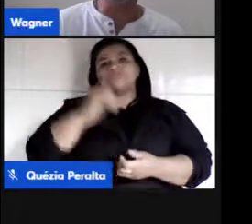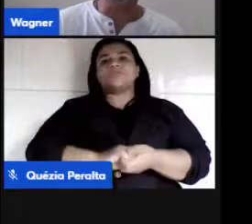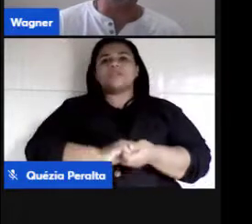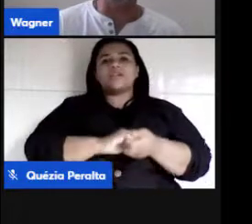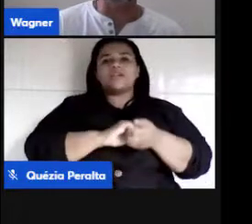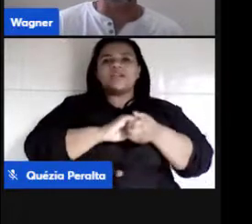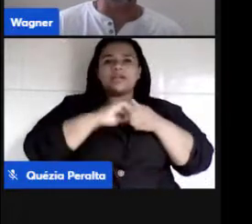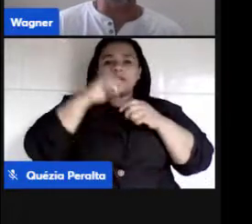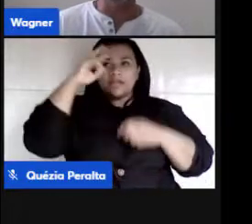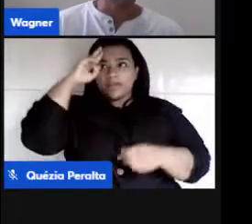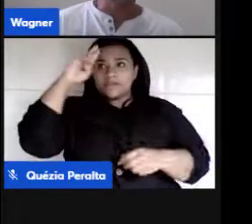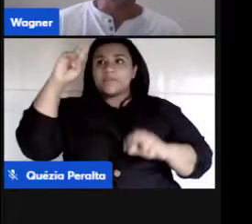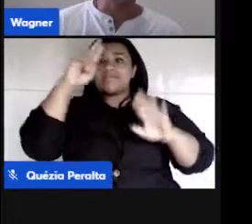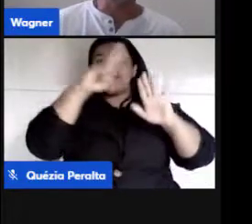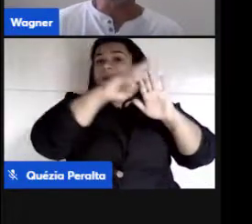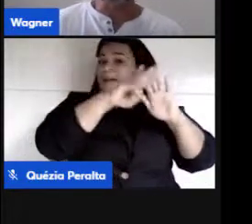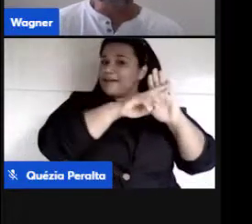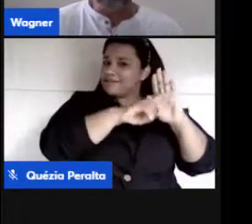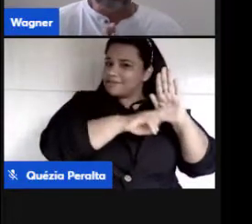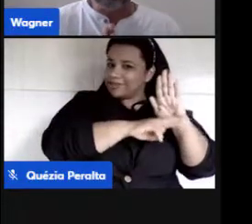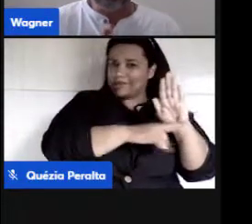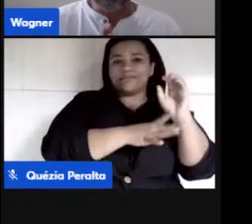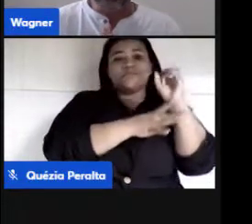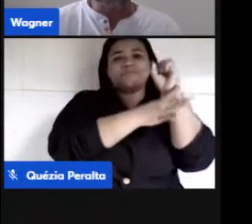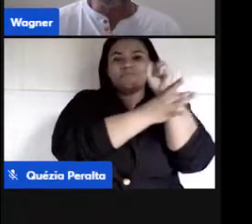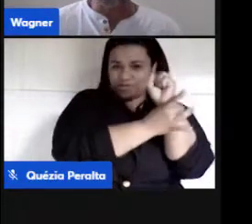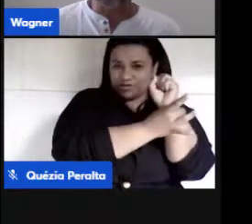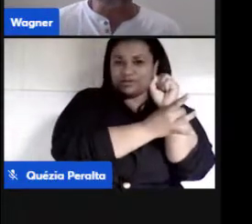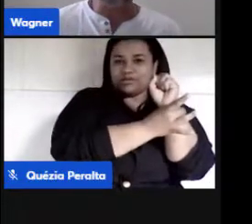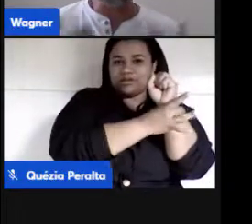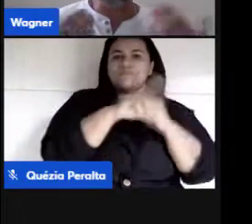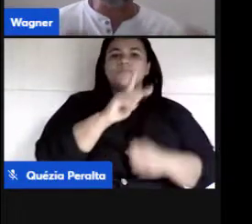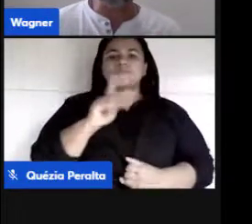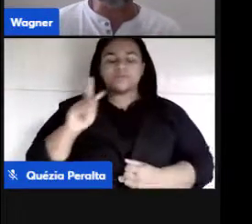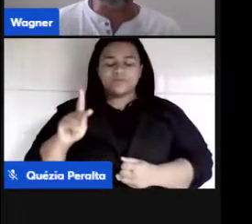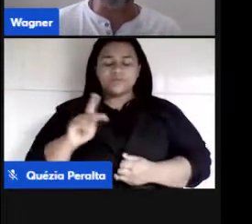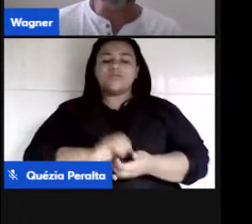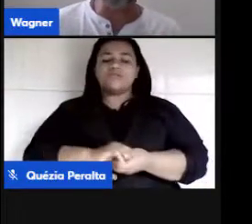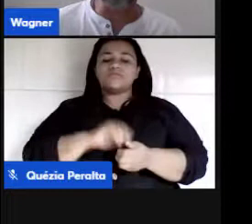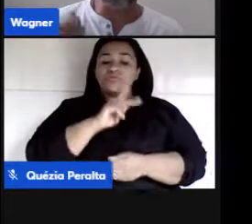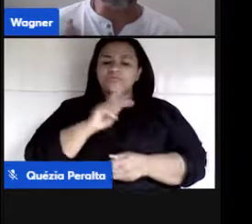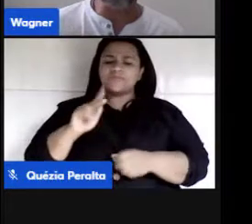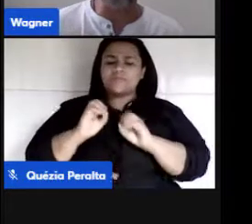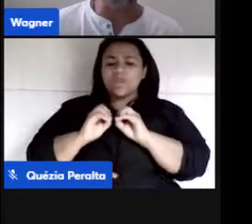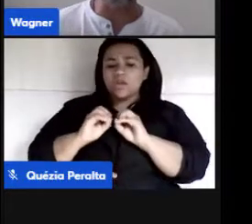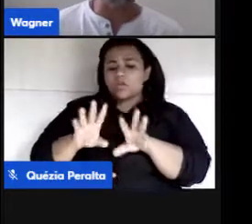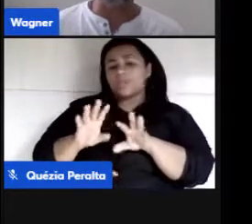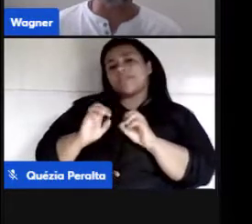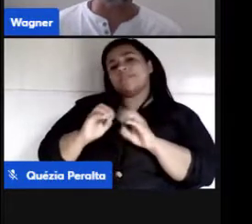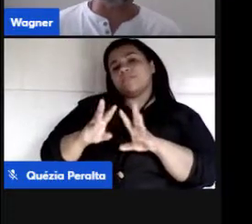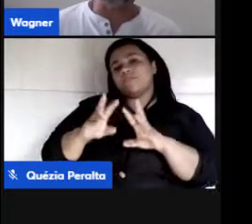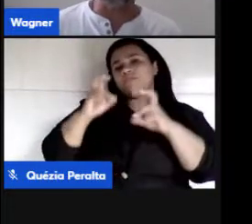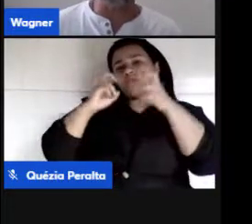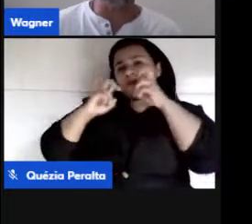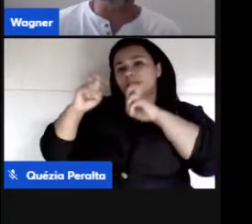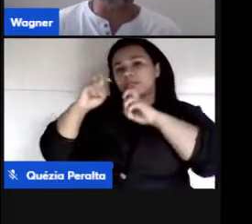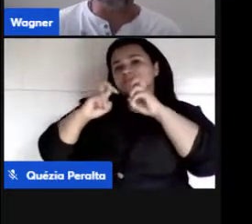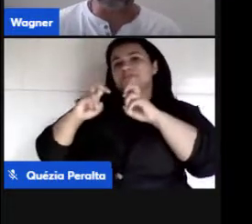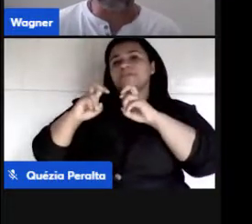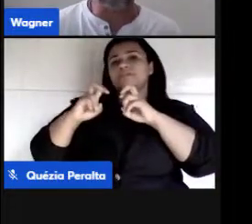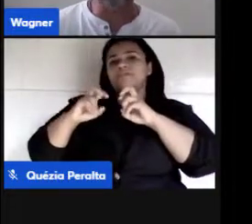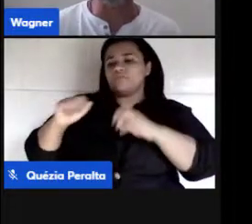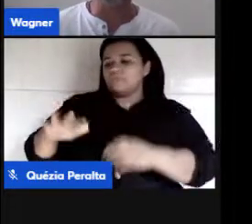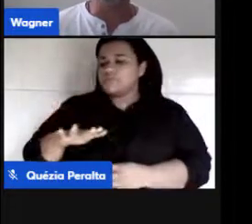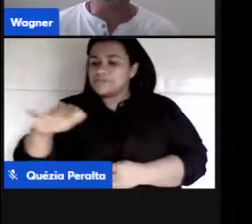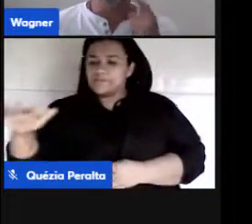de biossegurança, professor, onde você terá que, praticamente o tempo todo, estar oralizando a questão do espaçamento,